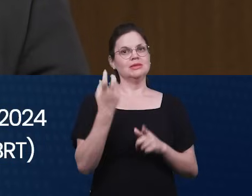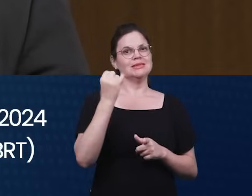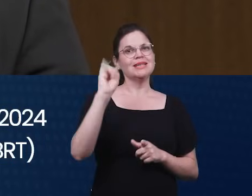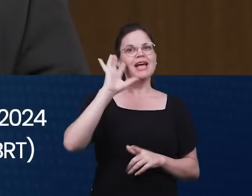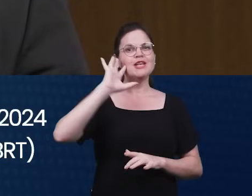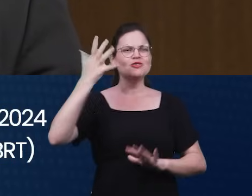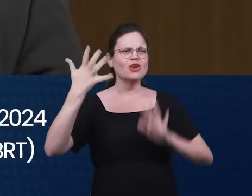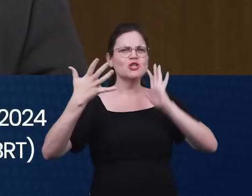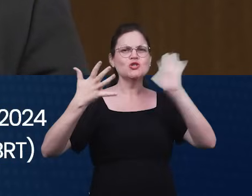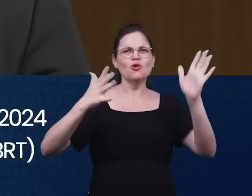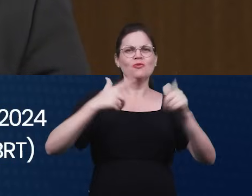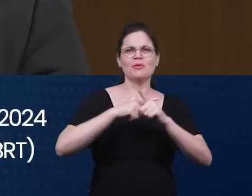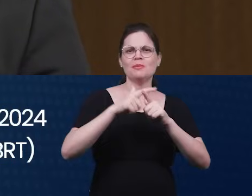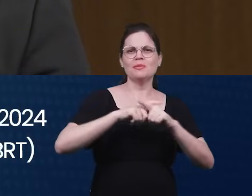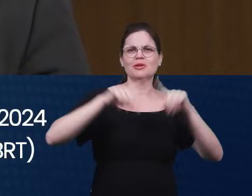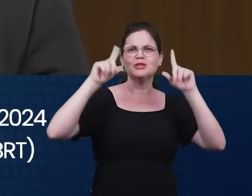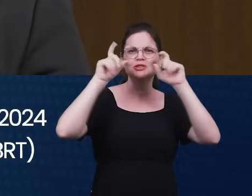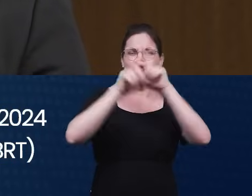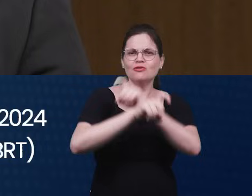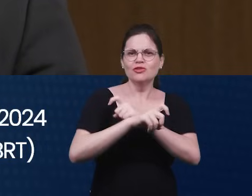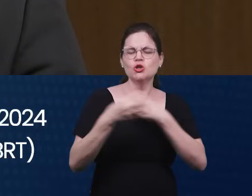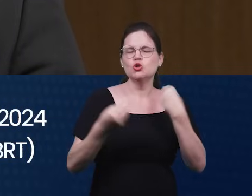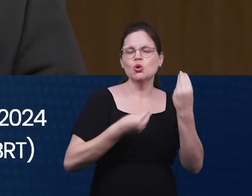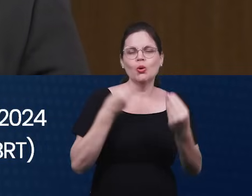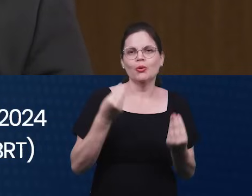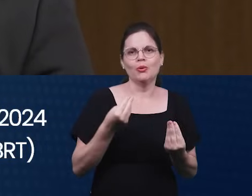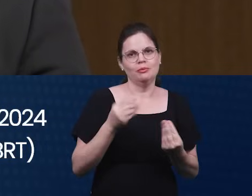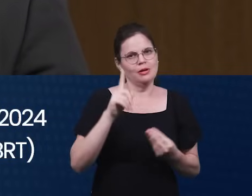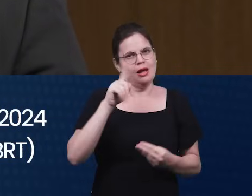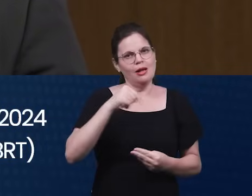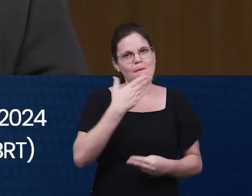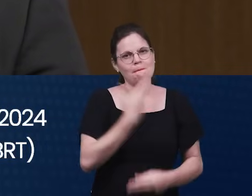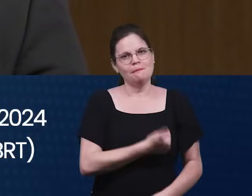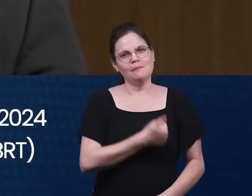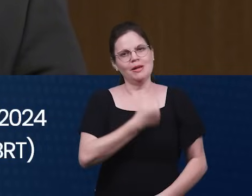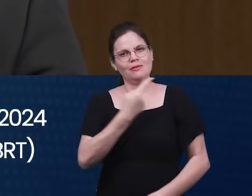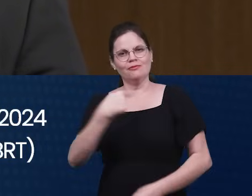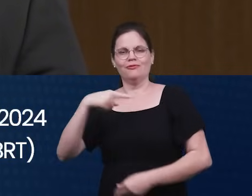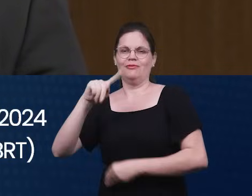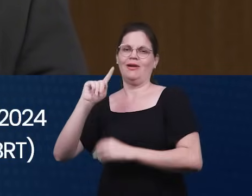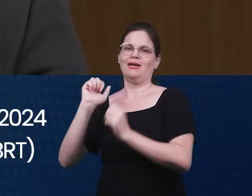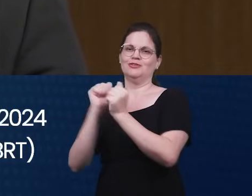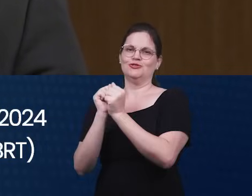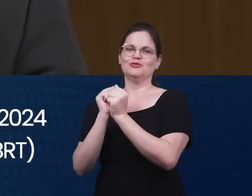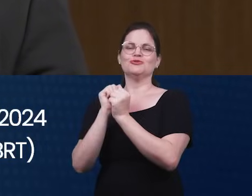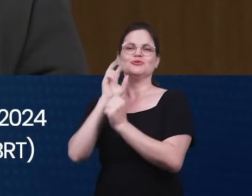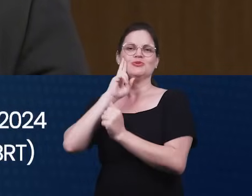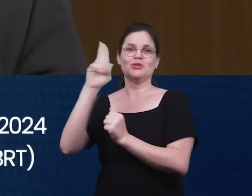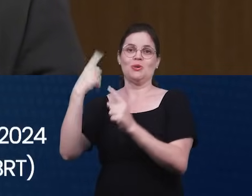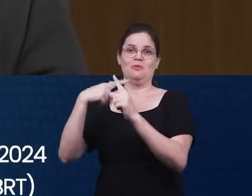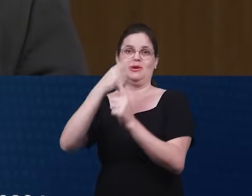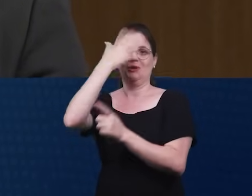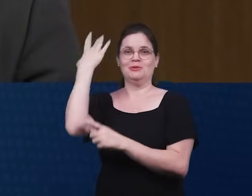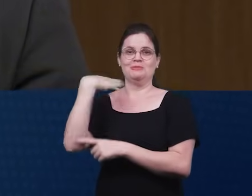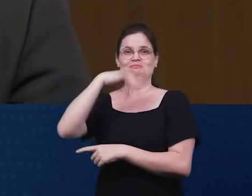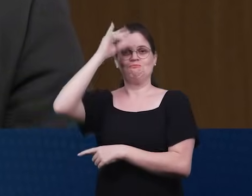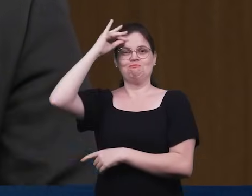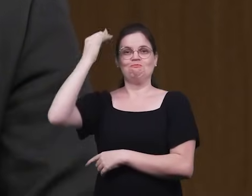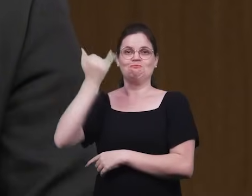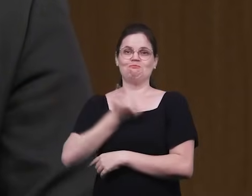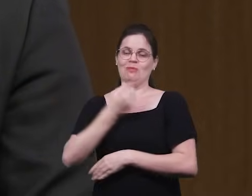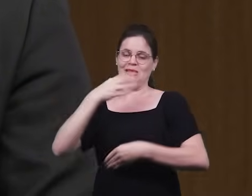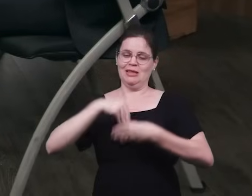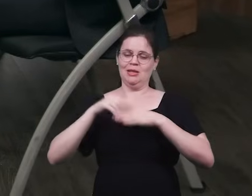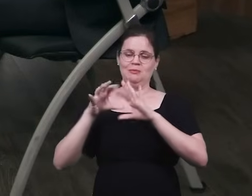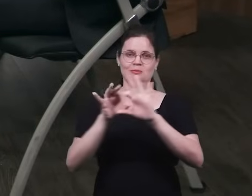em assuntos difíceis de serem tratados é muito bom você está no corpo de Cristo porque ali o Espírito Santo se manifesta né pastor